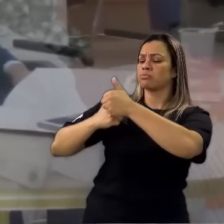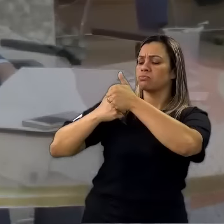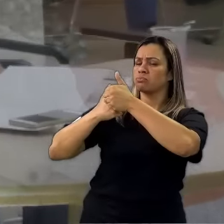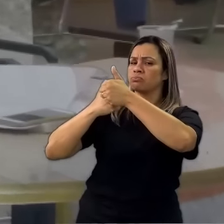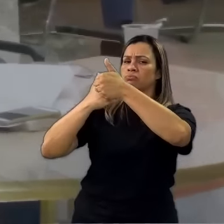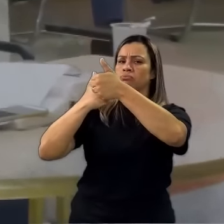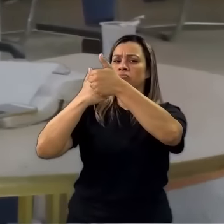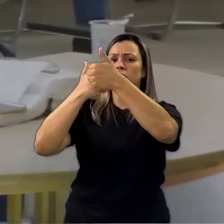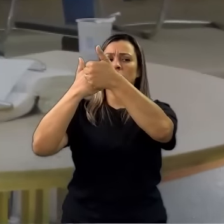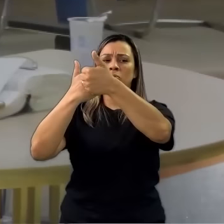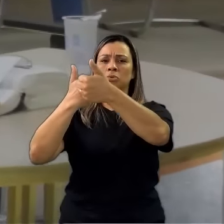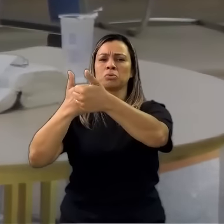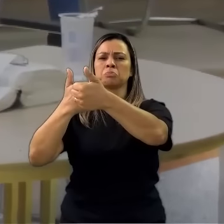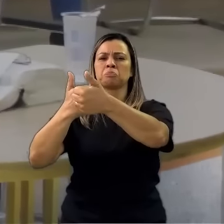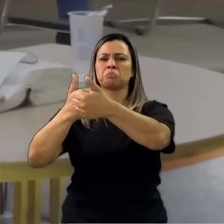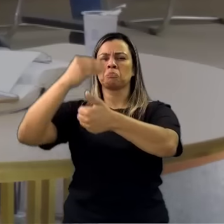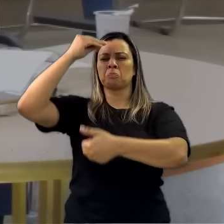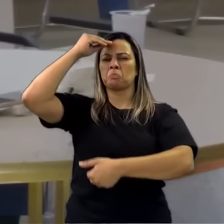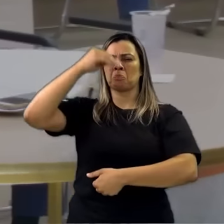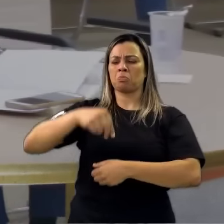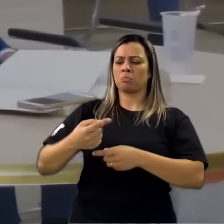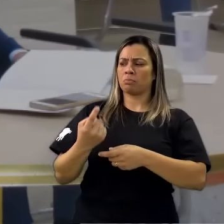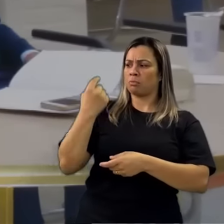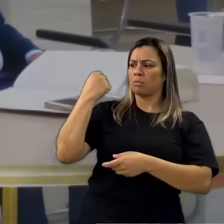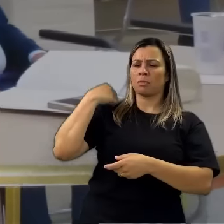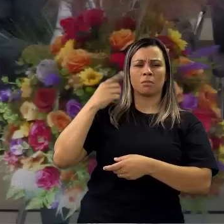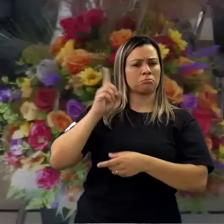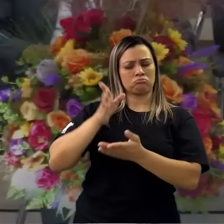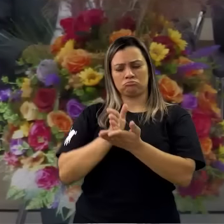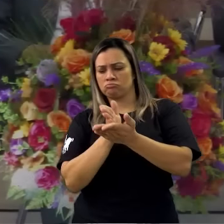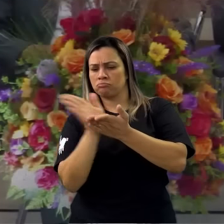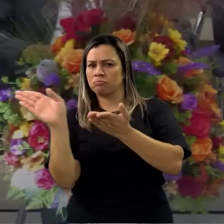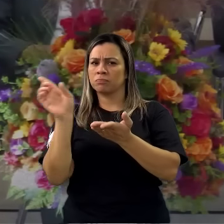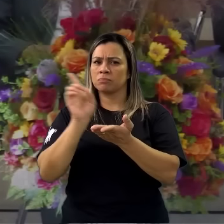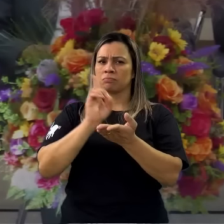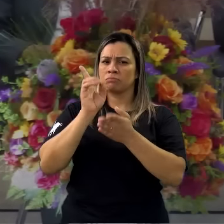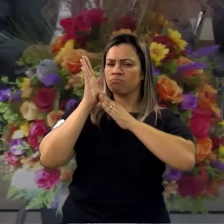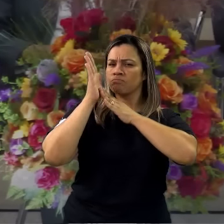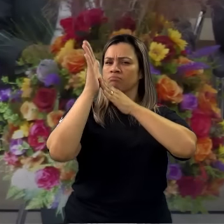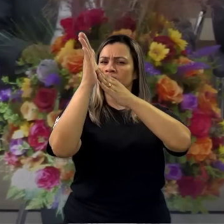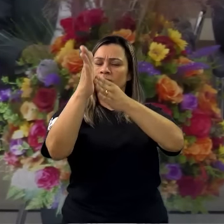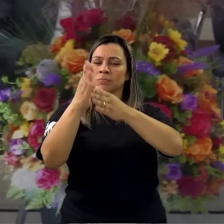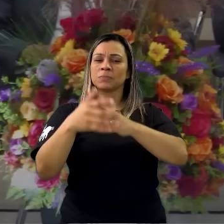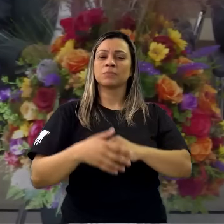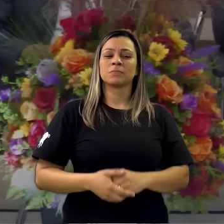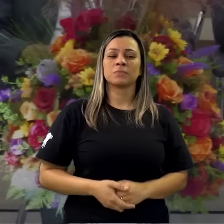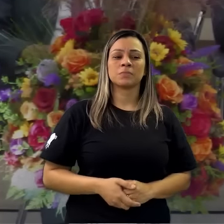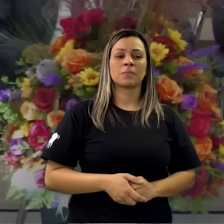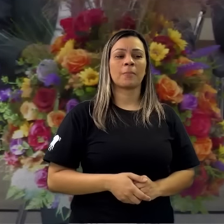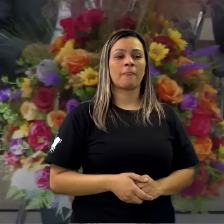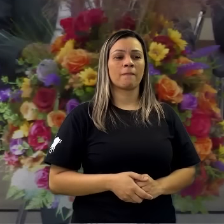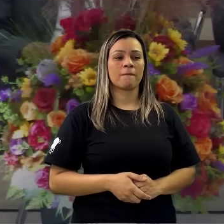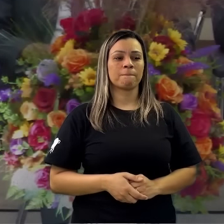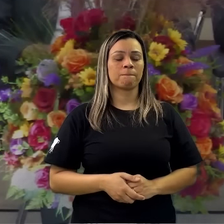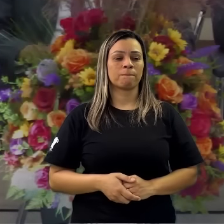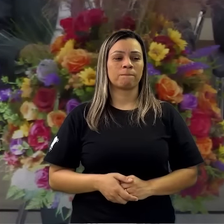a Jesus Cristo atrás não volto não volto não